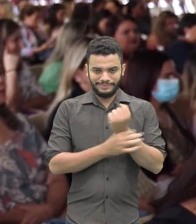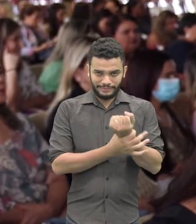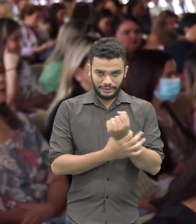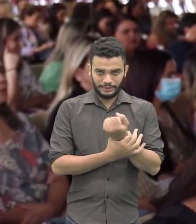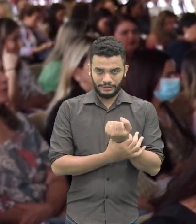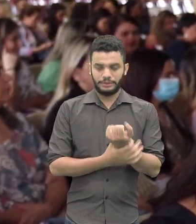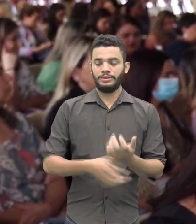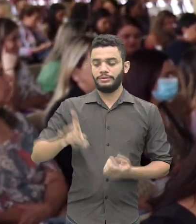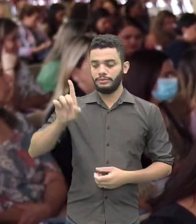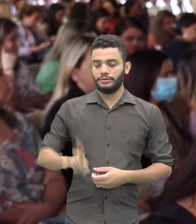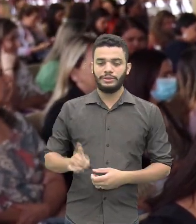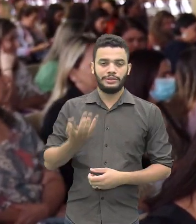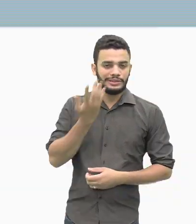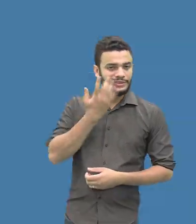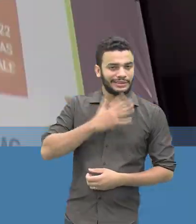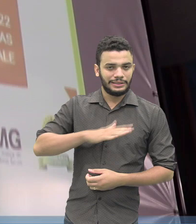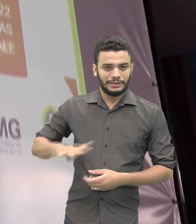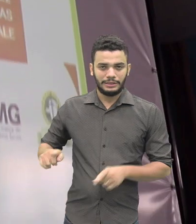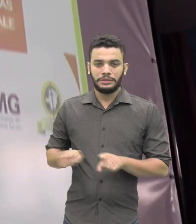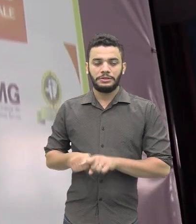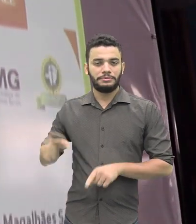de Governador Valadares